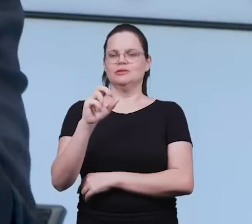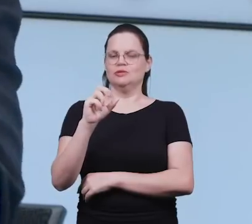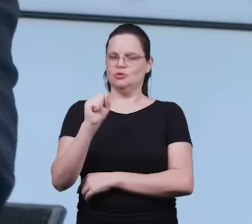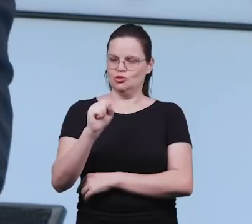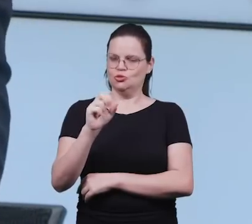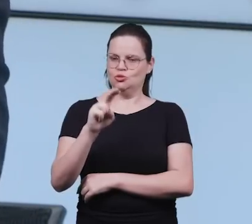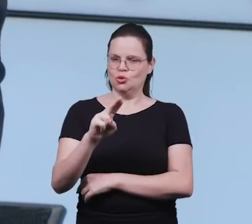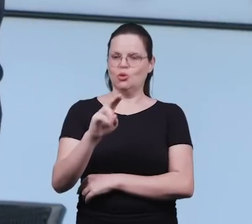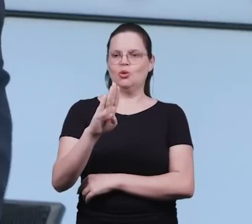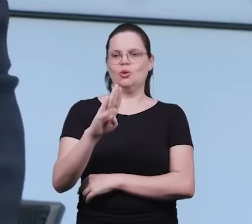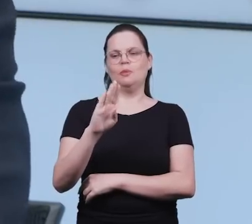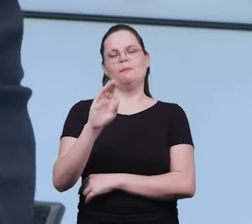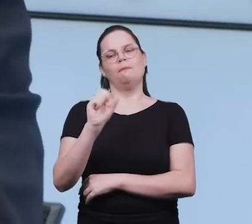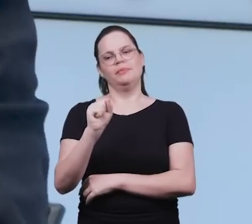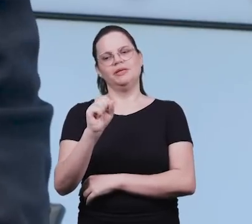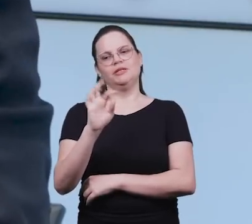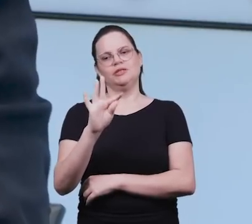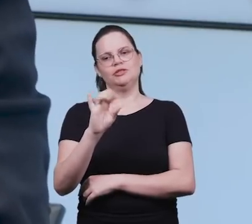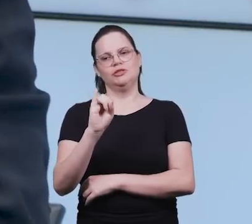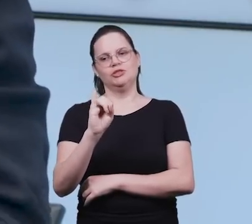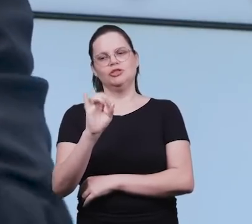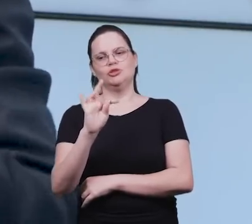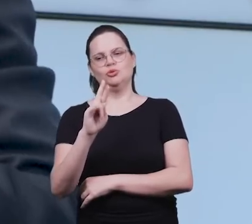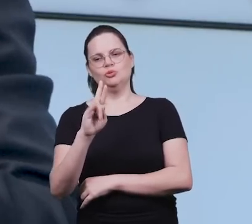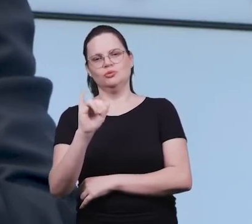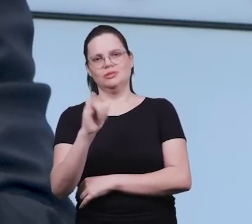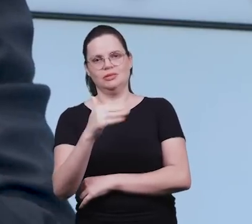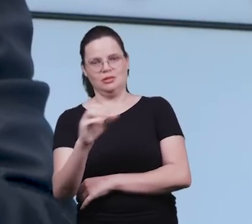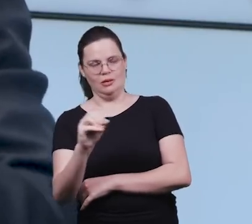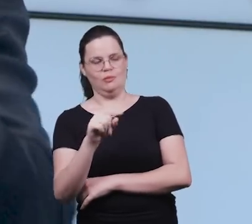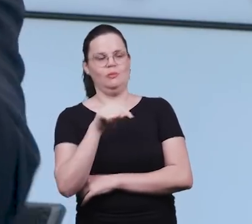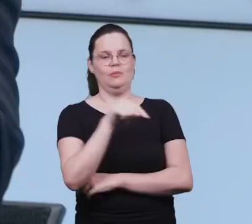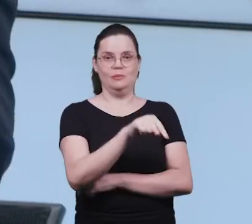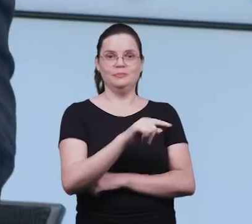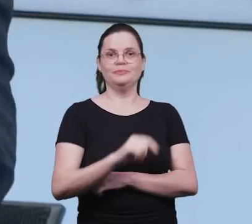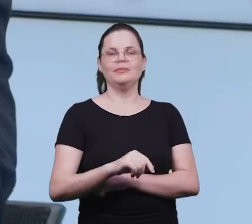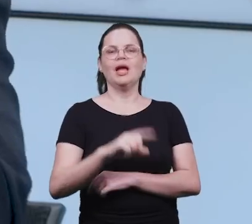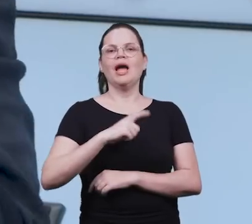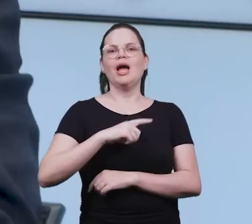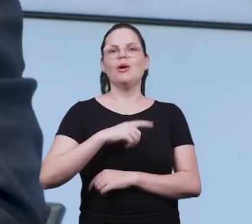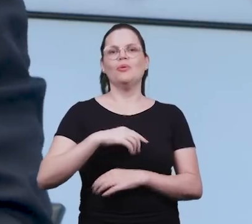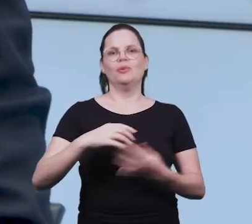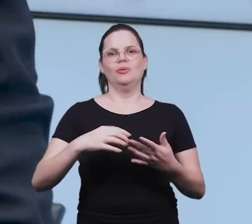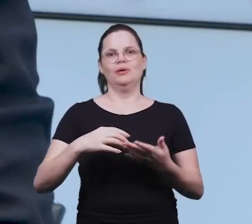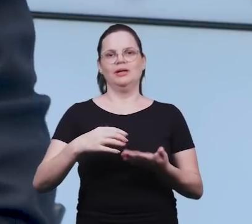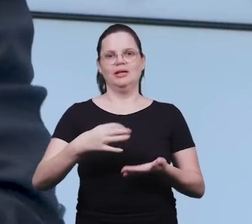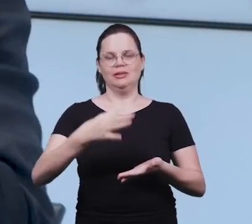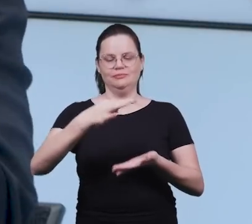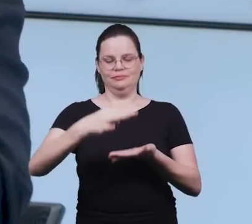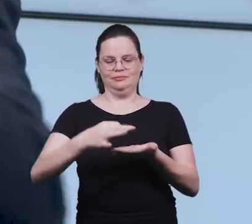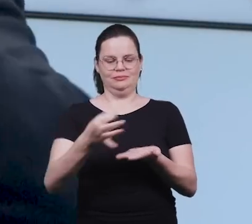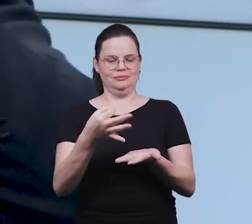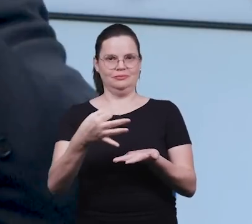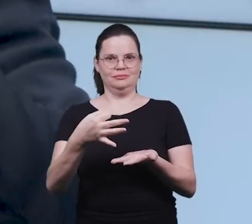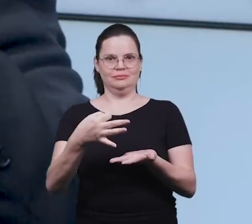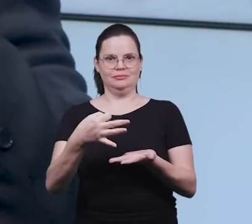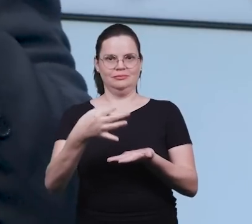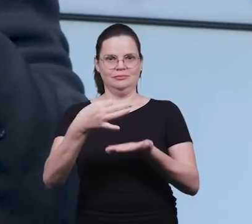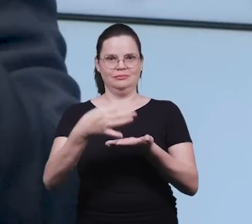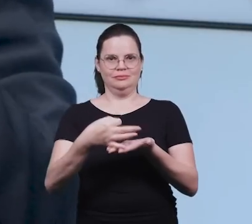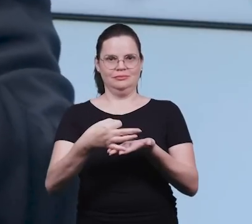deles, né, uma tradição colocada por eles, eles faziam ali a transubstanciação, que era